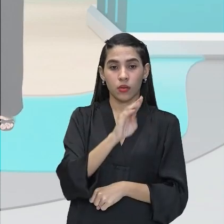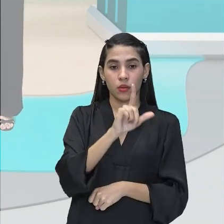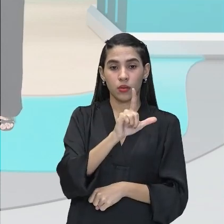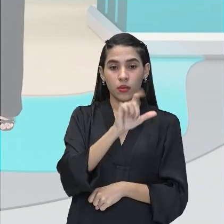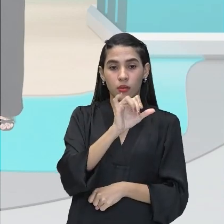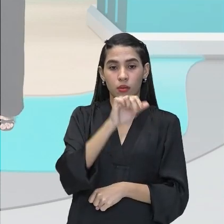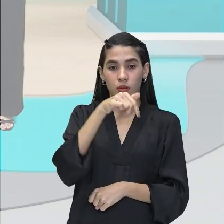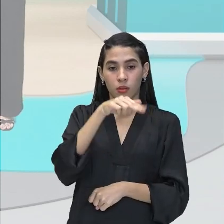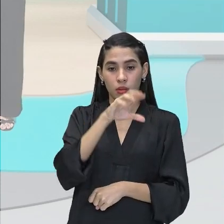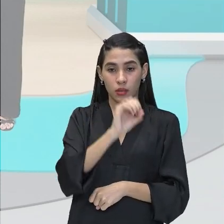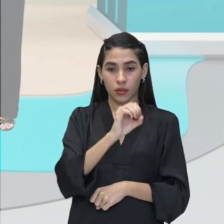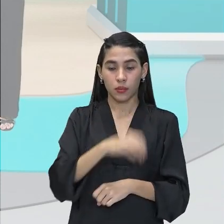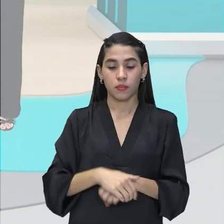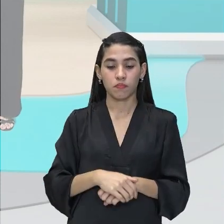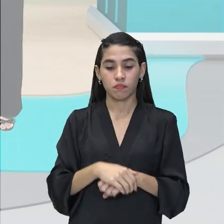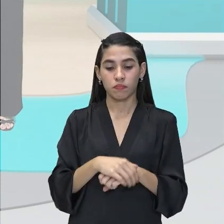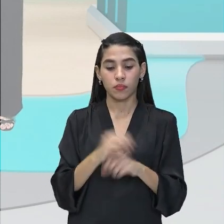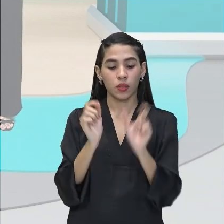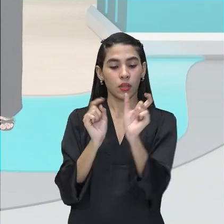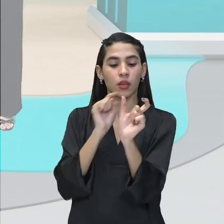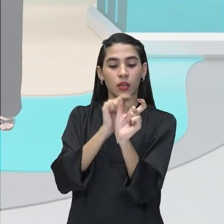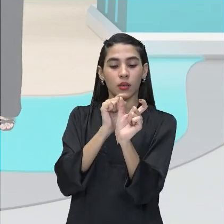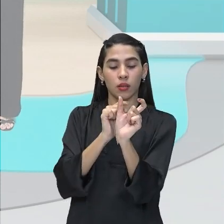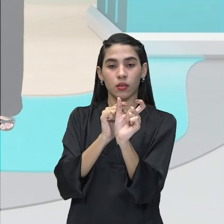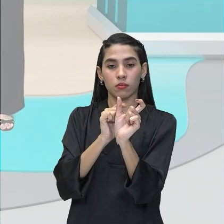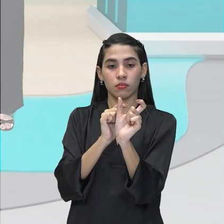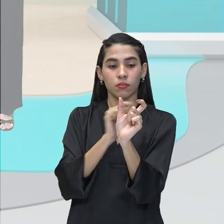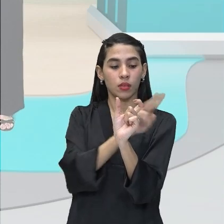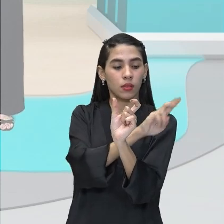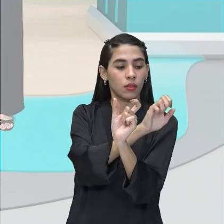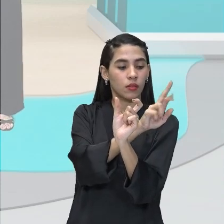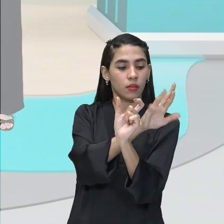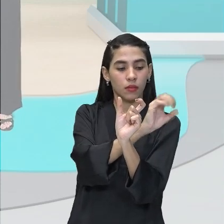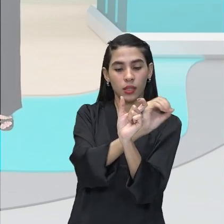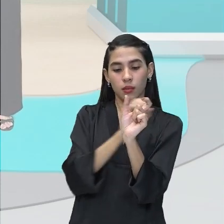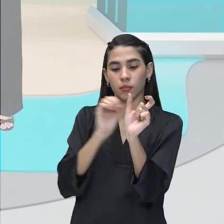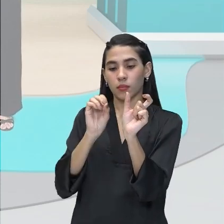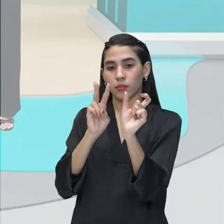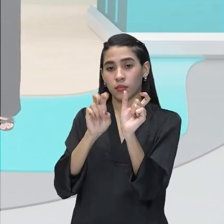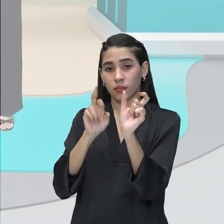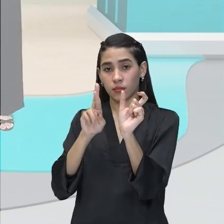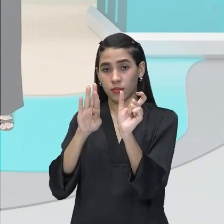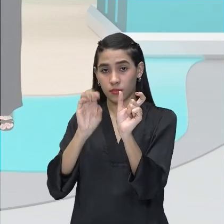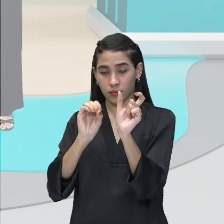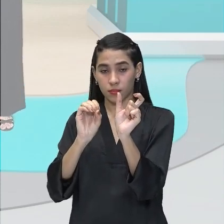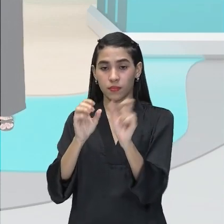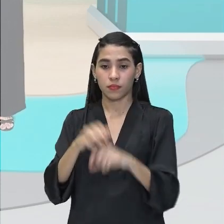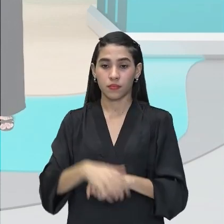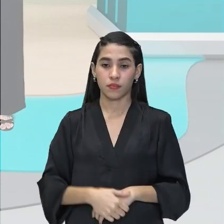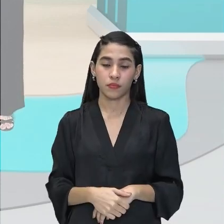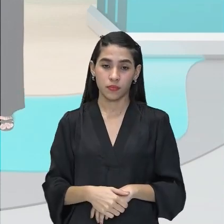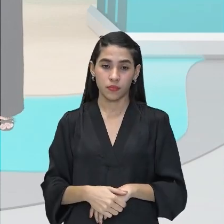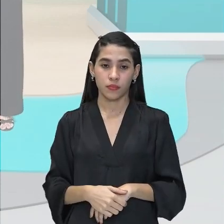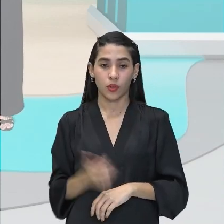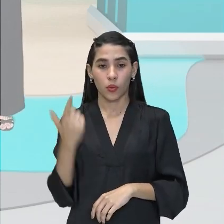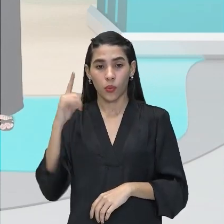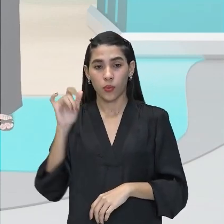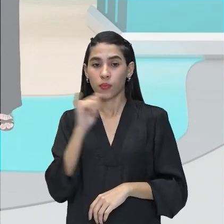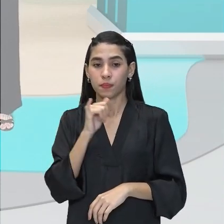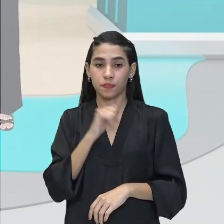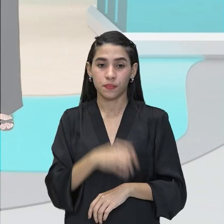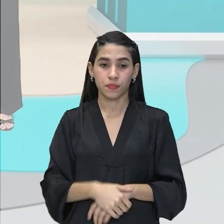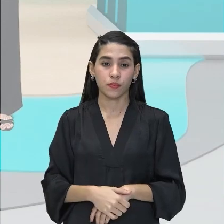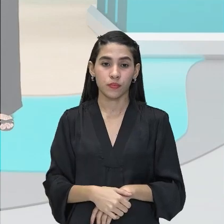vir entre o verbo, bem no meio do verbo. A gente vai já verificar como isso acontece, tá? Outra forma que ele pode aparecer, vamos lá